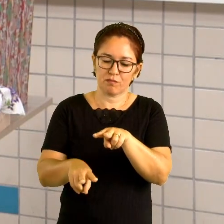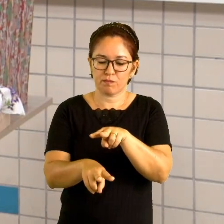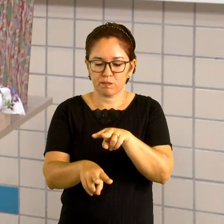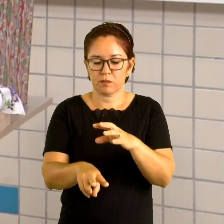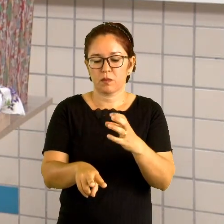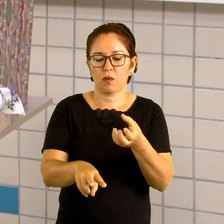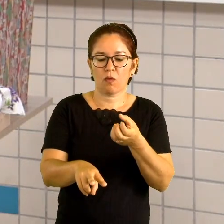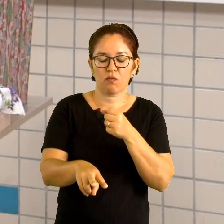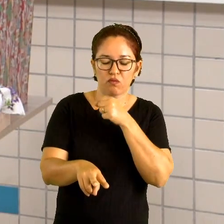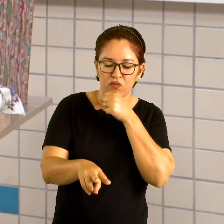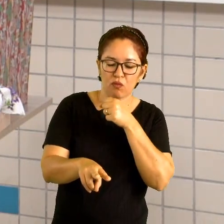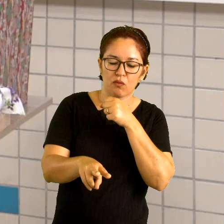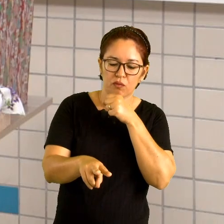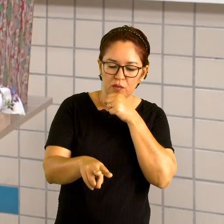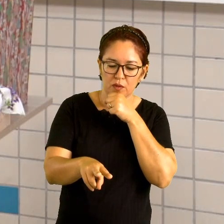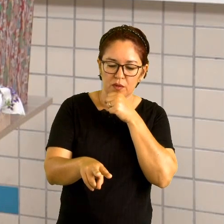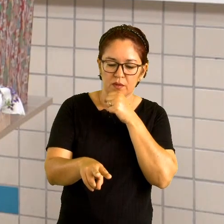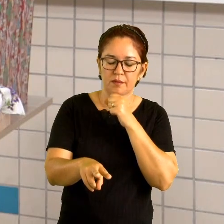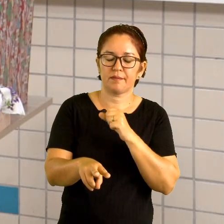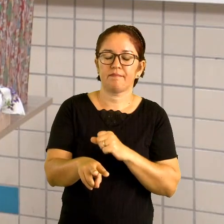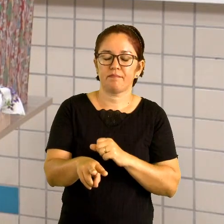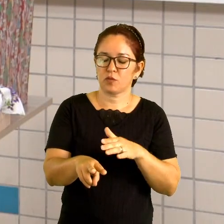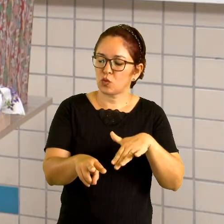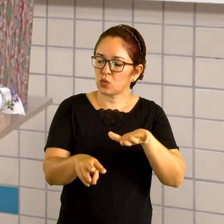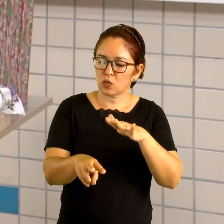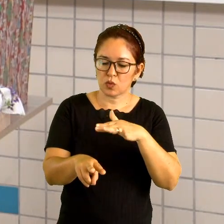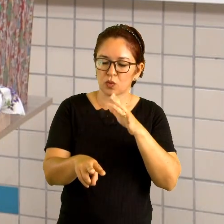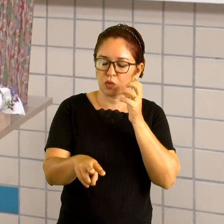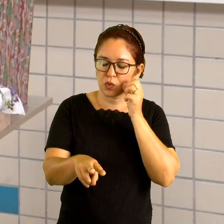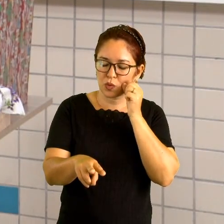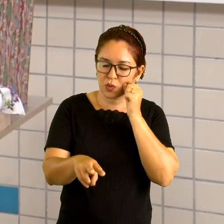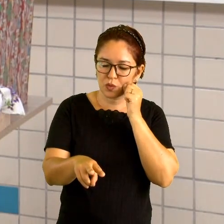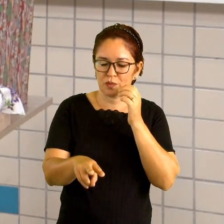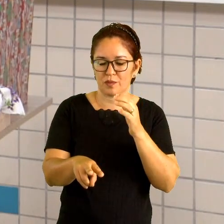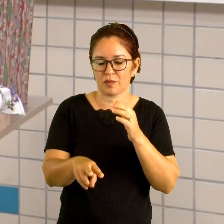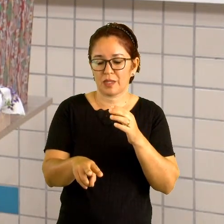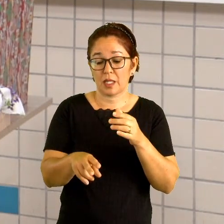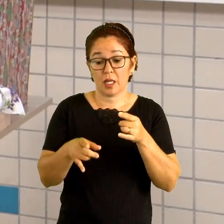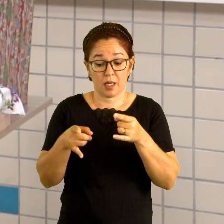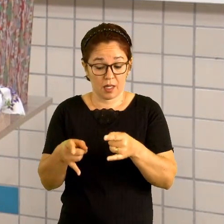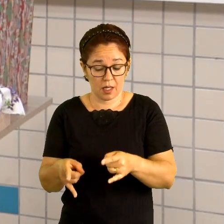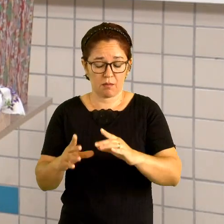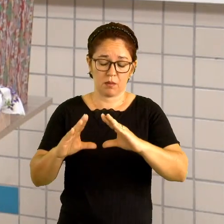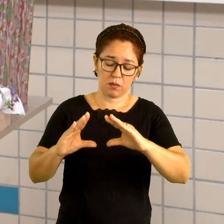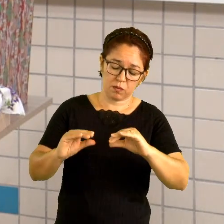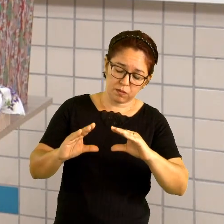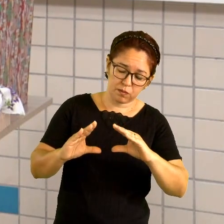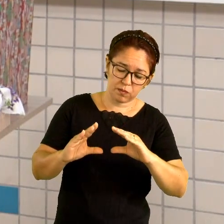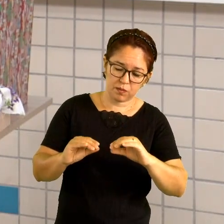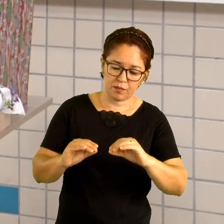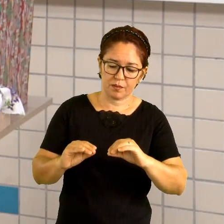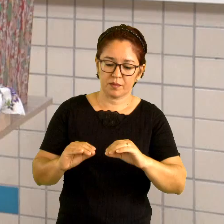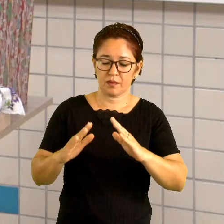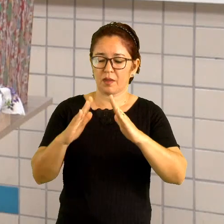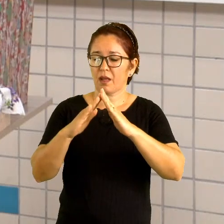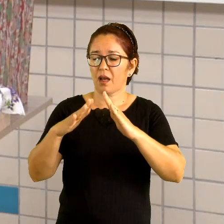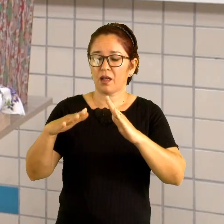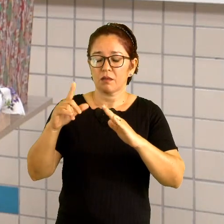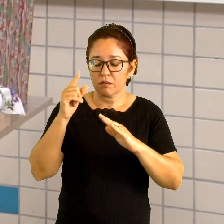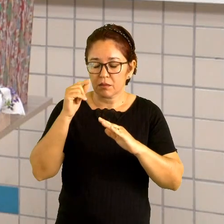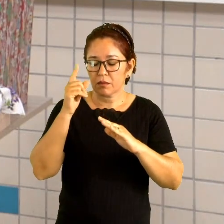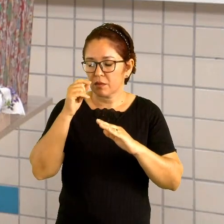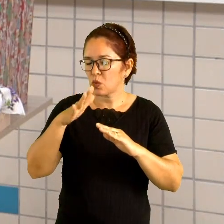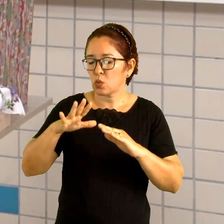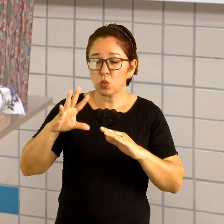em cima de uma avó roncando, numa cama aconchegante, numa casa sonolenta,